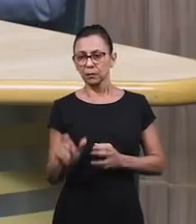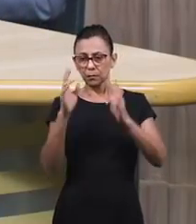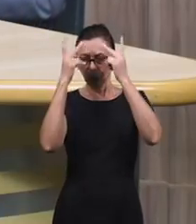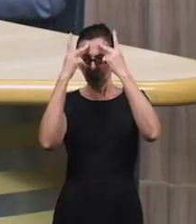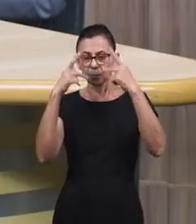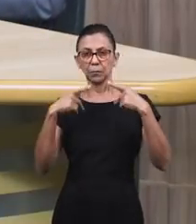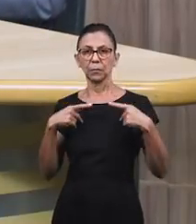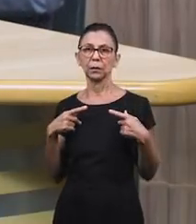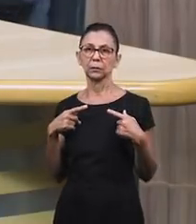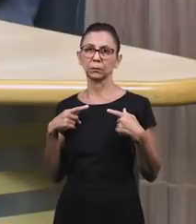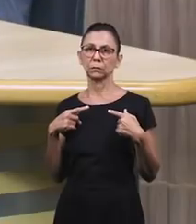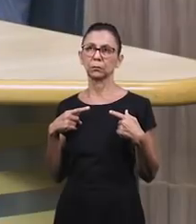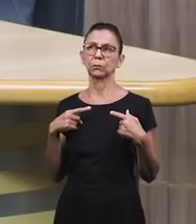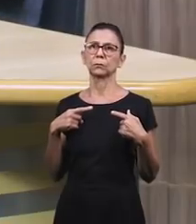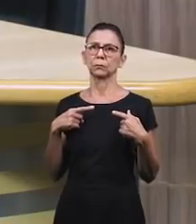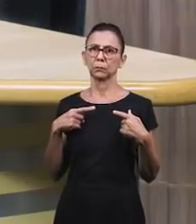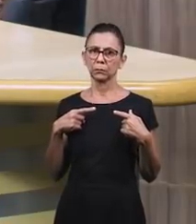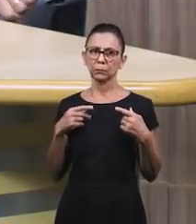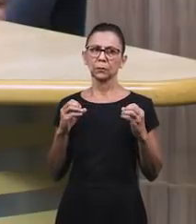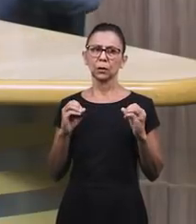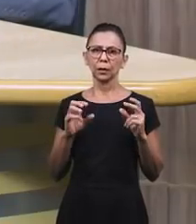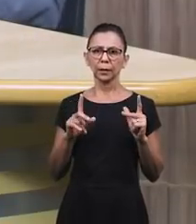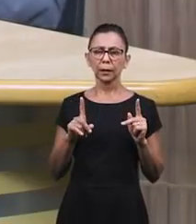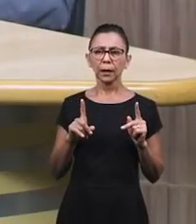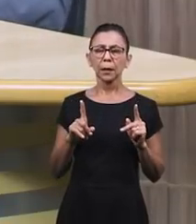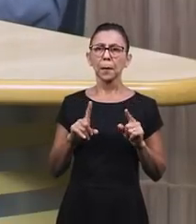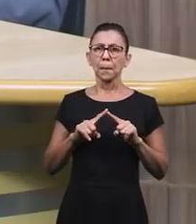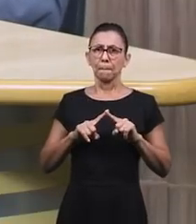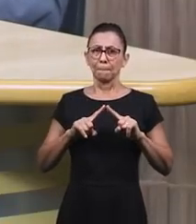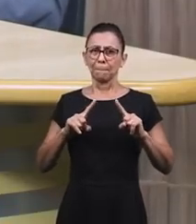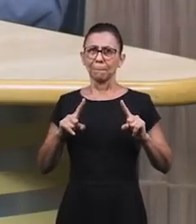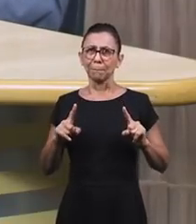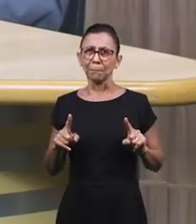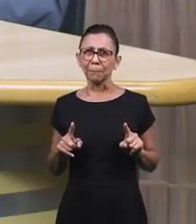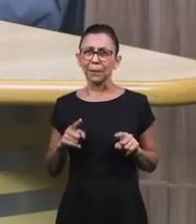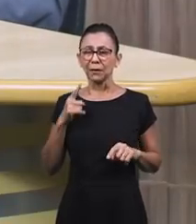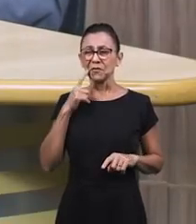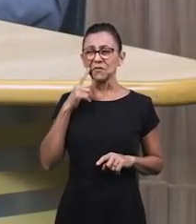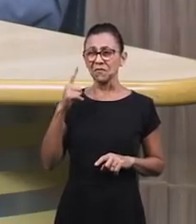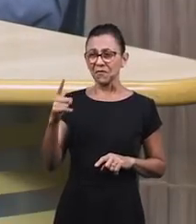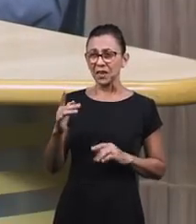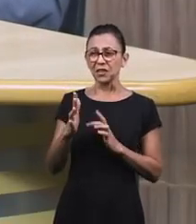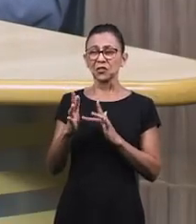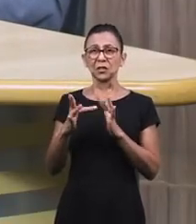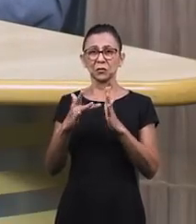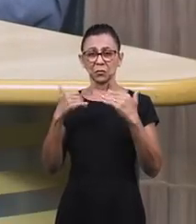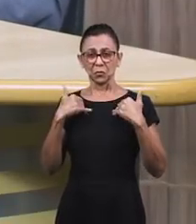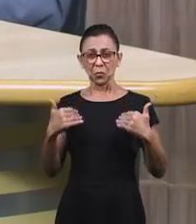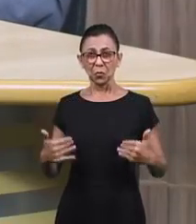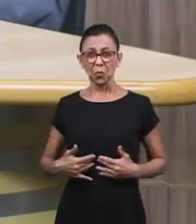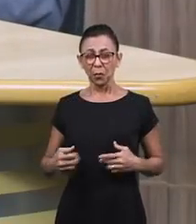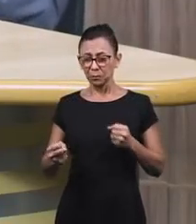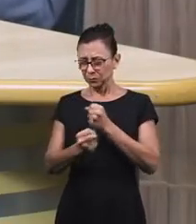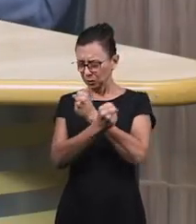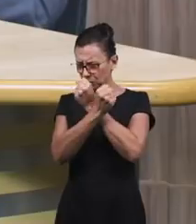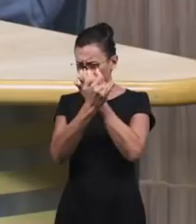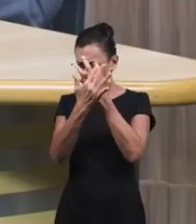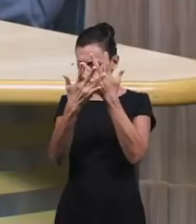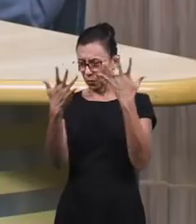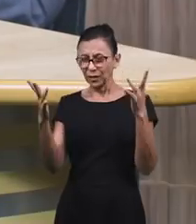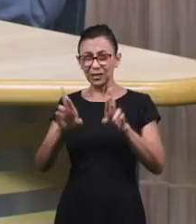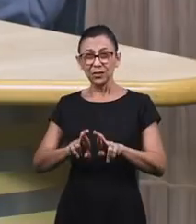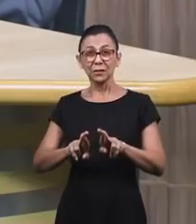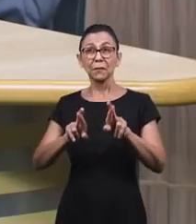João viu glorificado, nenhum profeta falou o que João viu, e ele não tinha como trazer para o